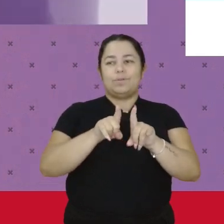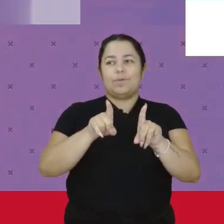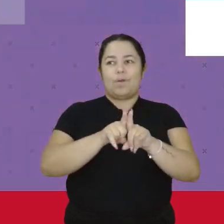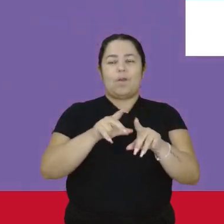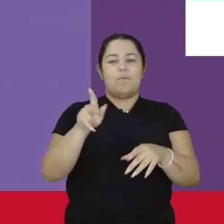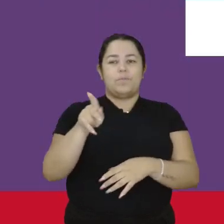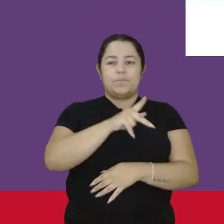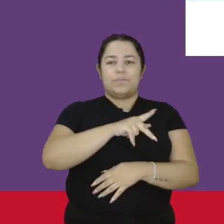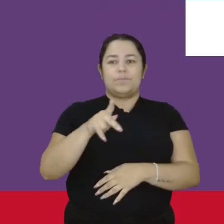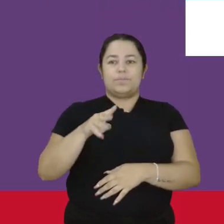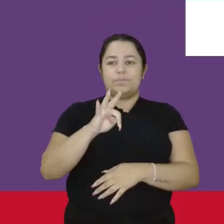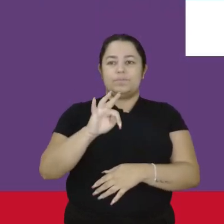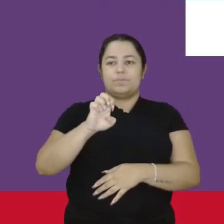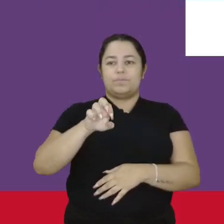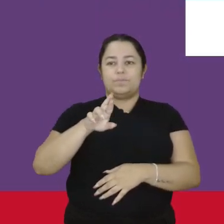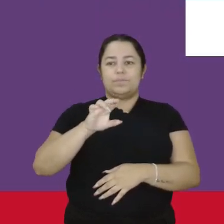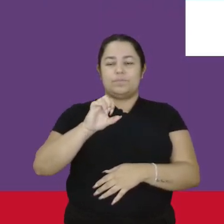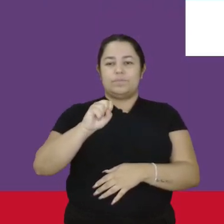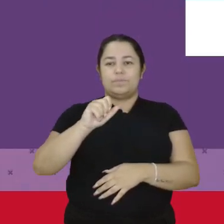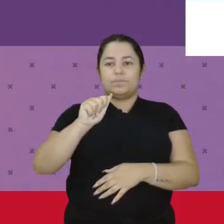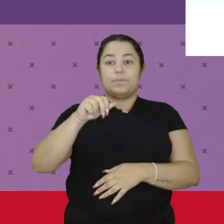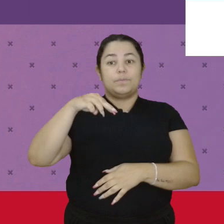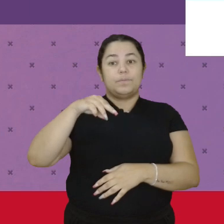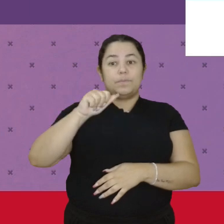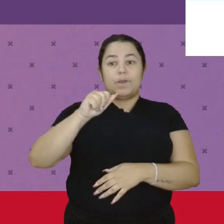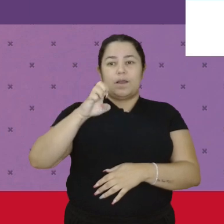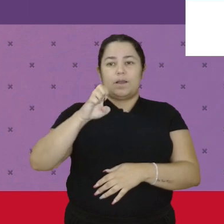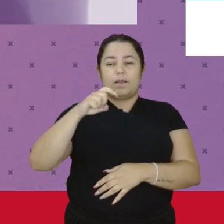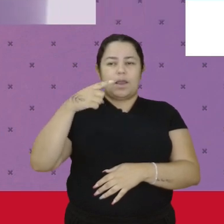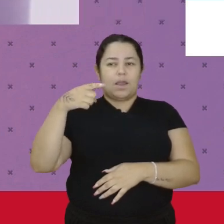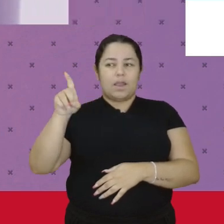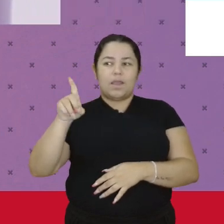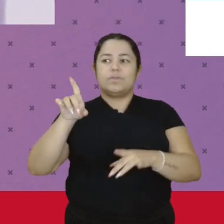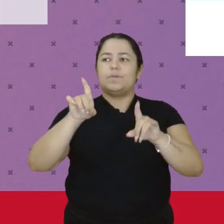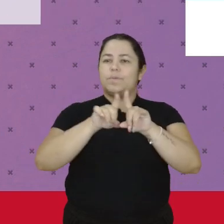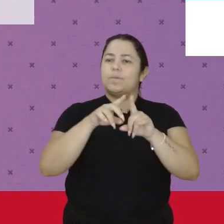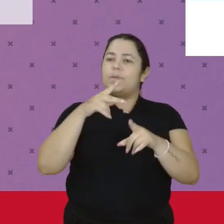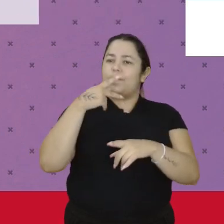professoras Tereza Leitão e Macaé Evaristo. Elas falarão um